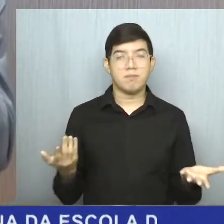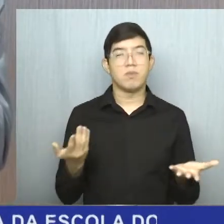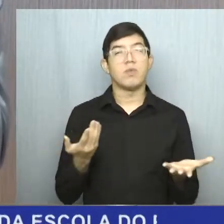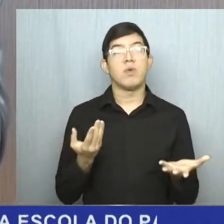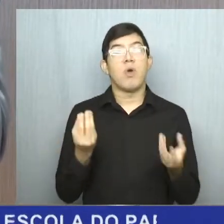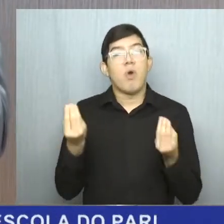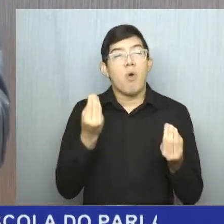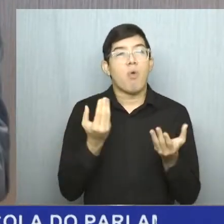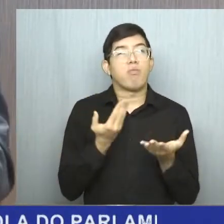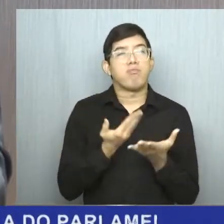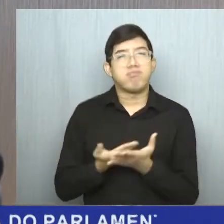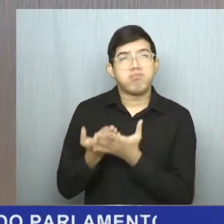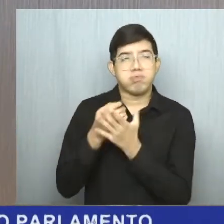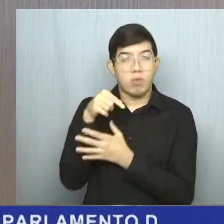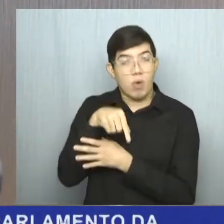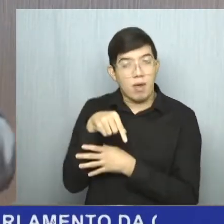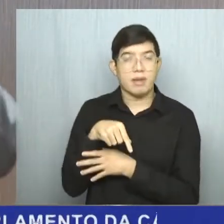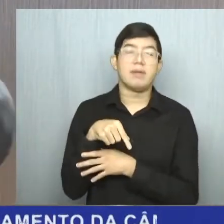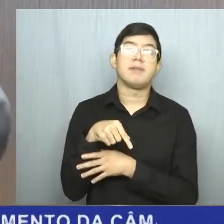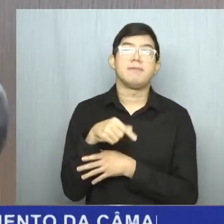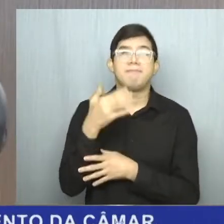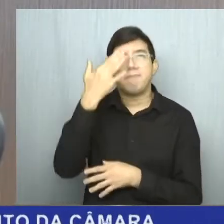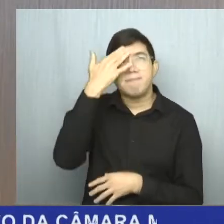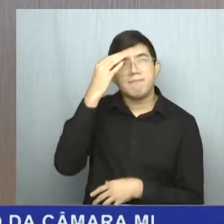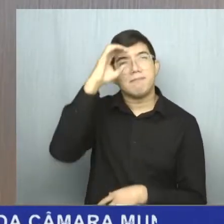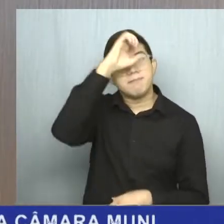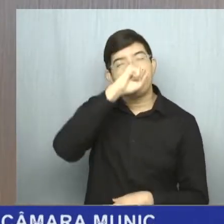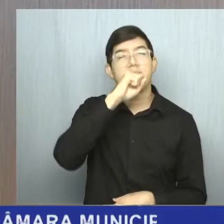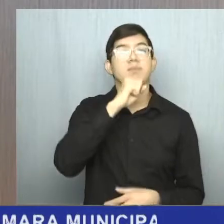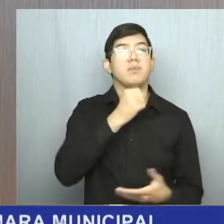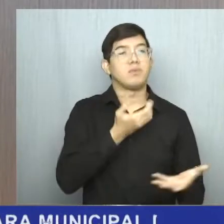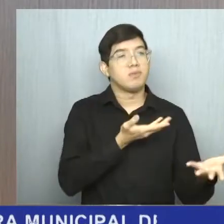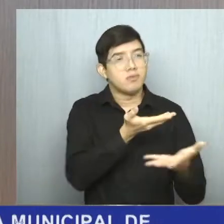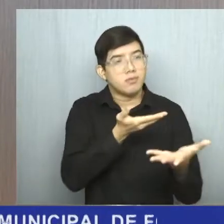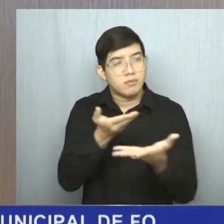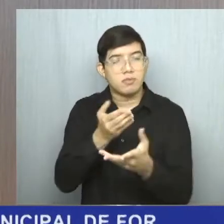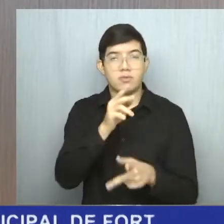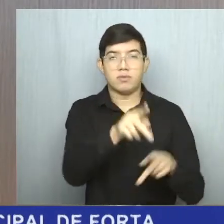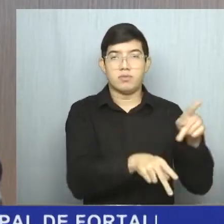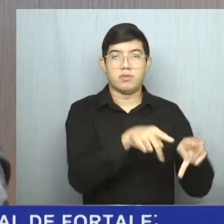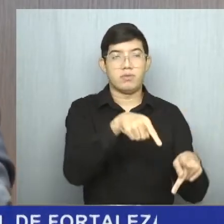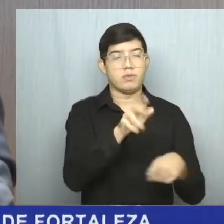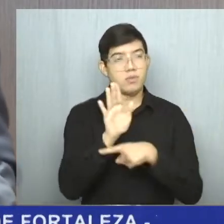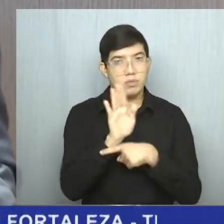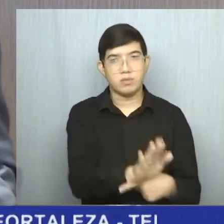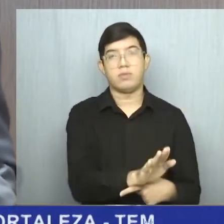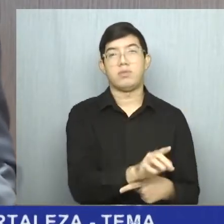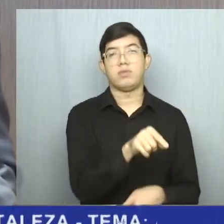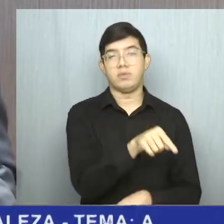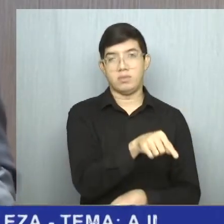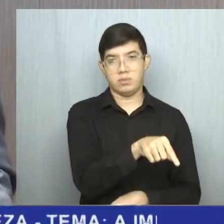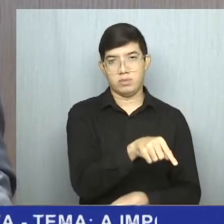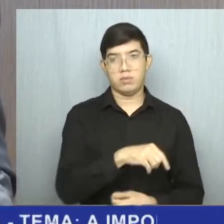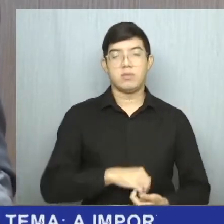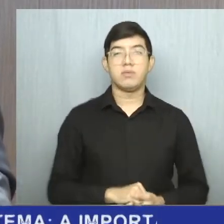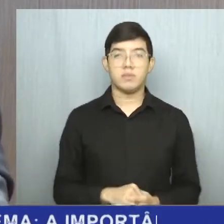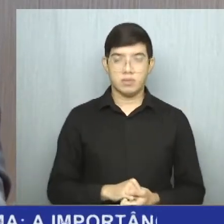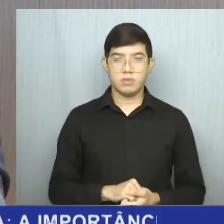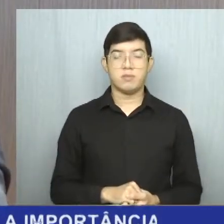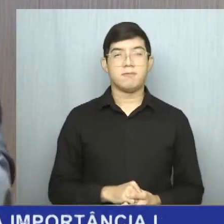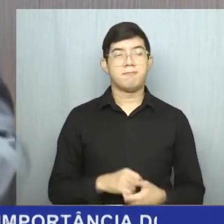que é uma instituição da democracia, o nexo de uma população que deve ser cada vez mais